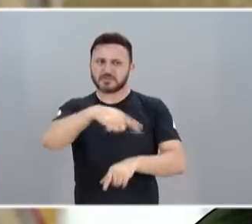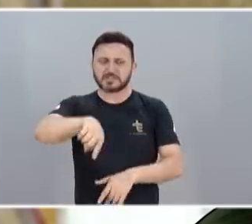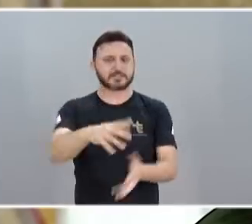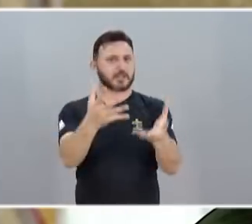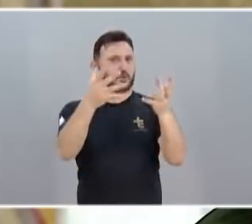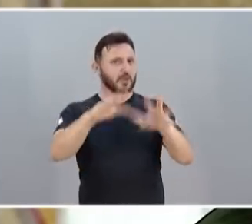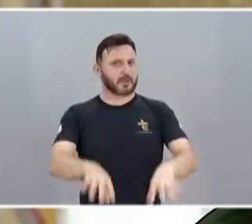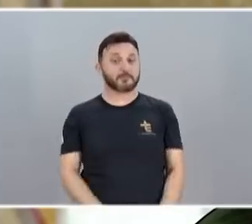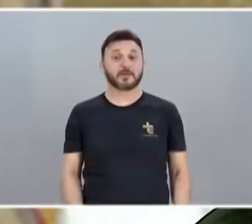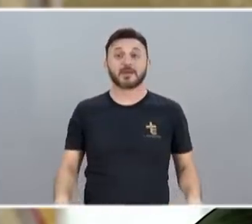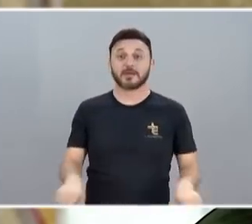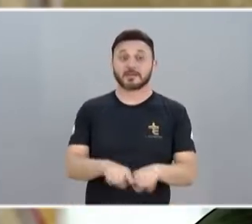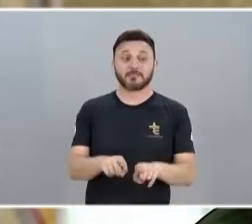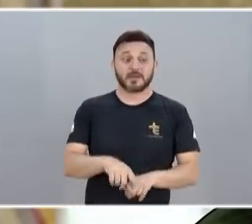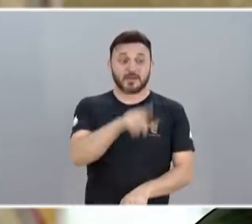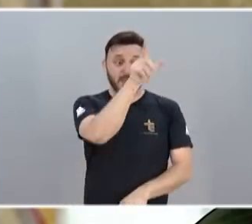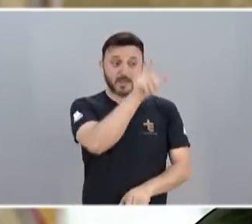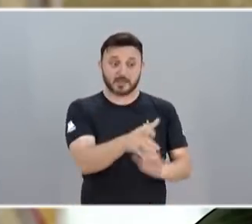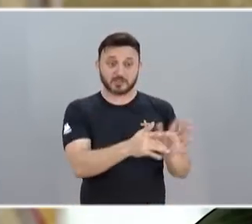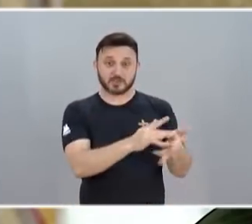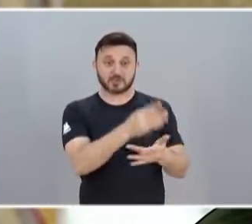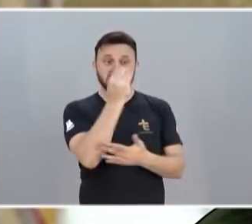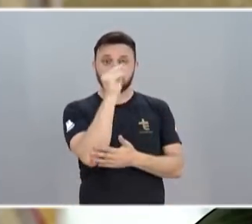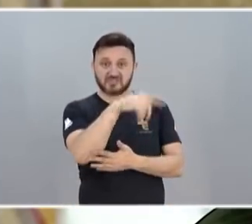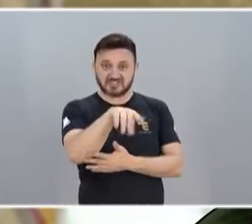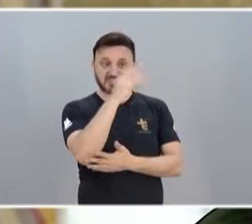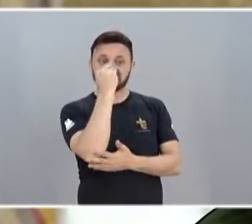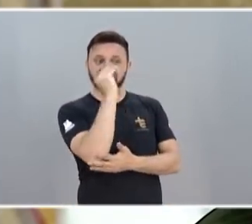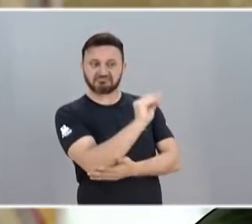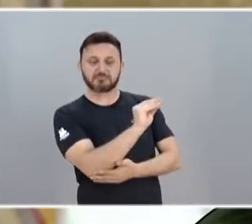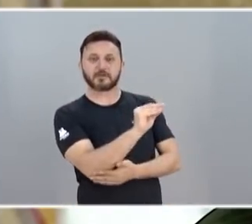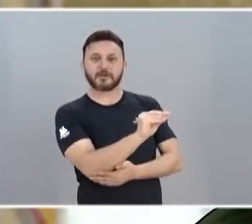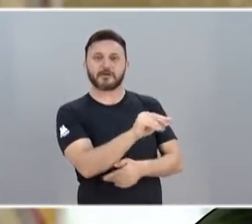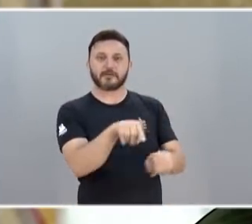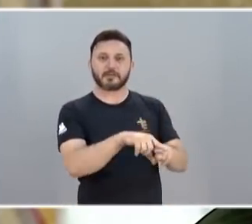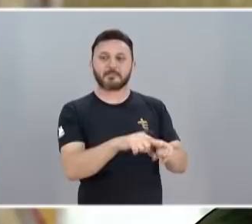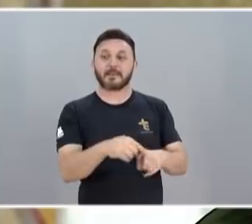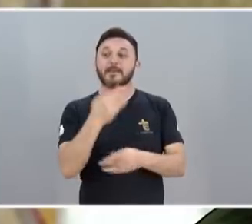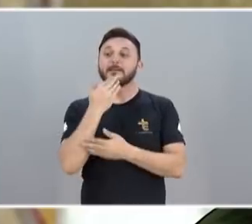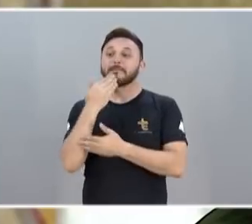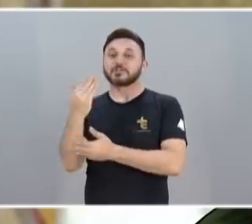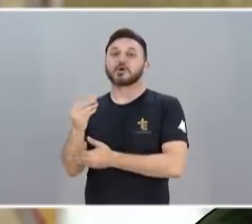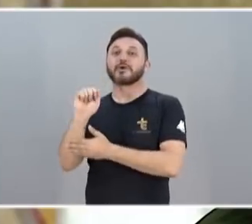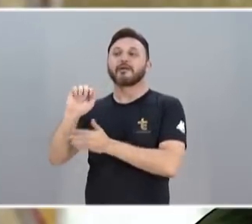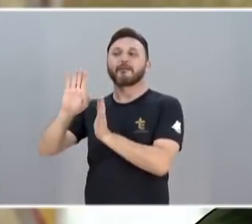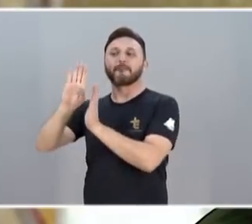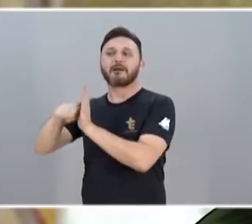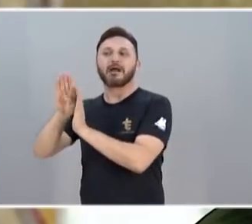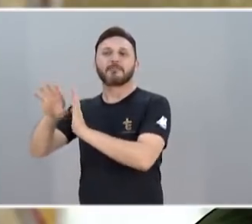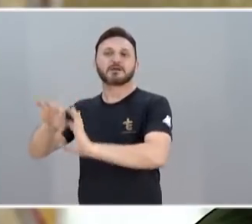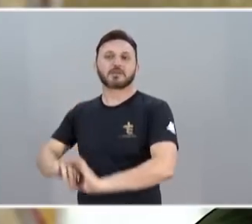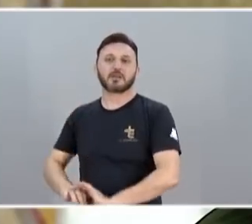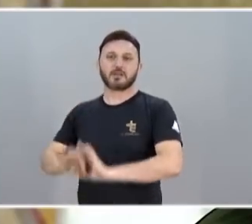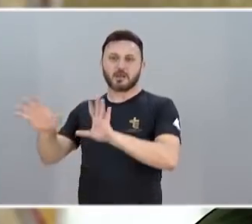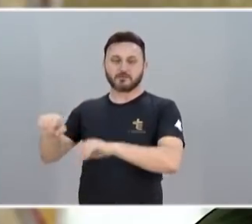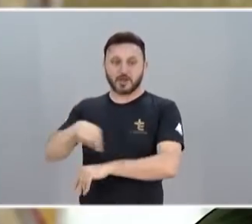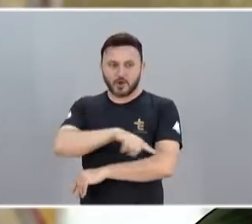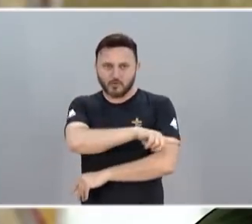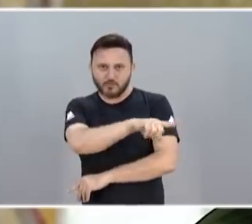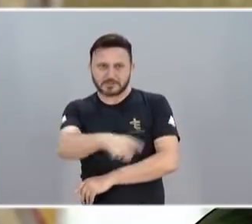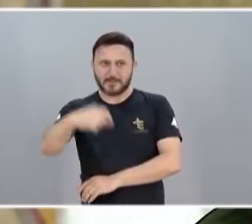Vós rejeitastes o santo e o justo, e pedistes a libertação para um assassino.